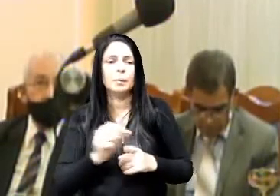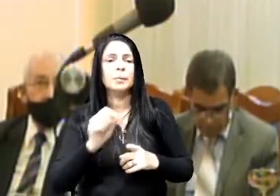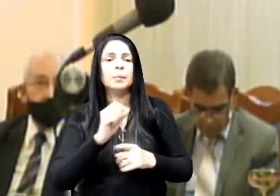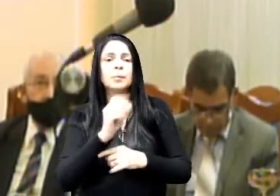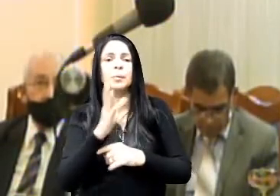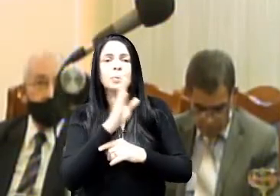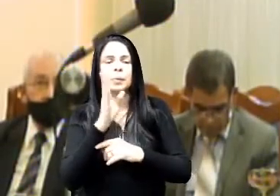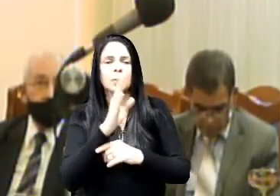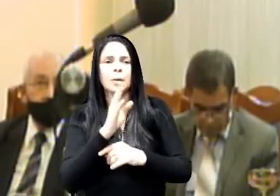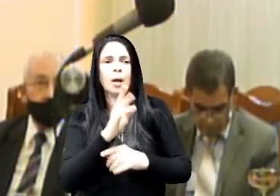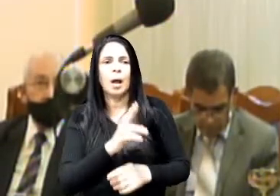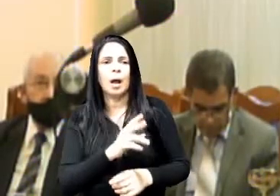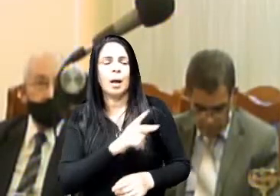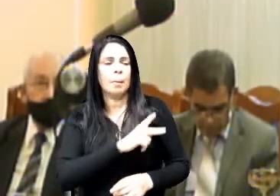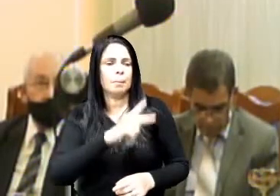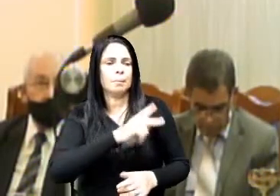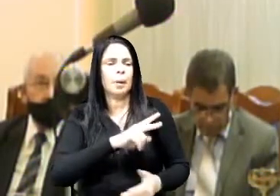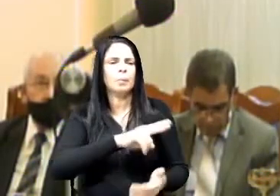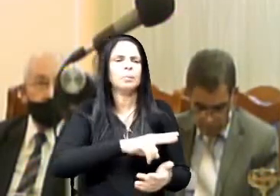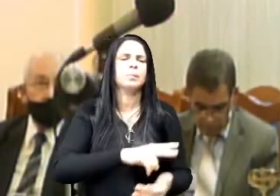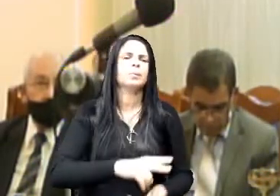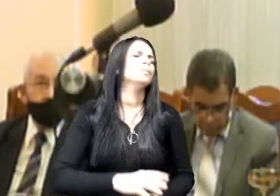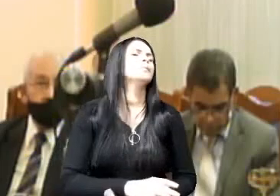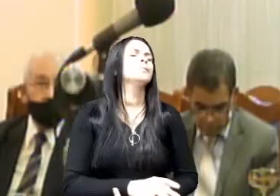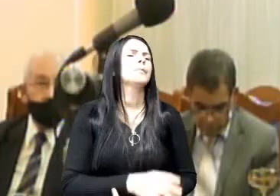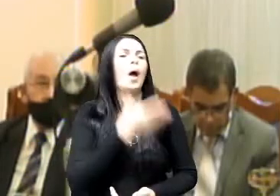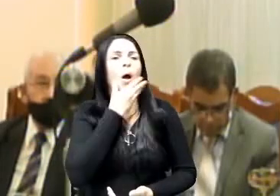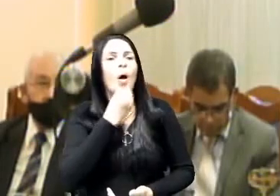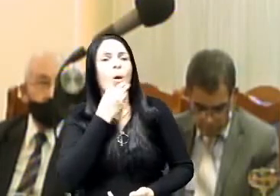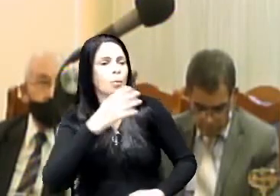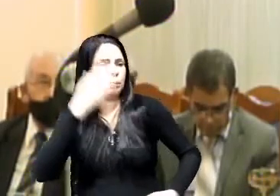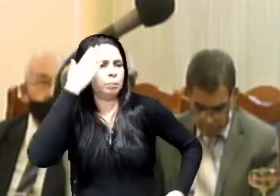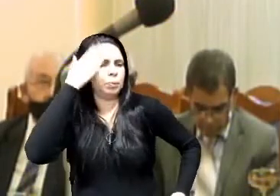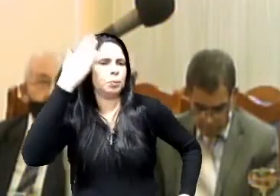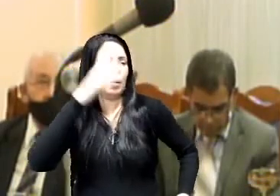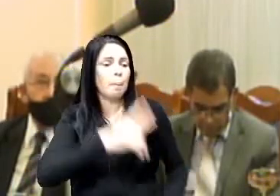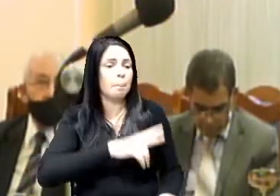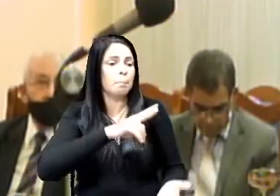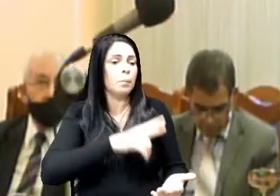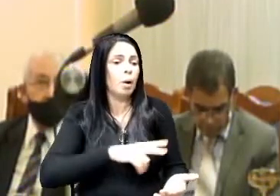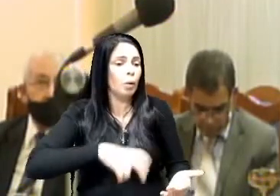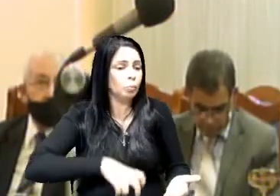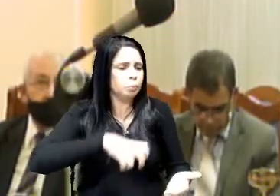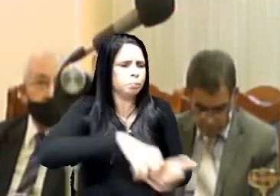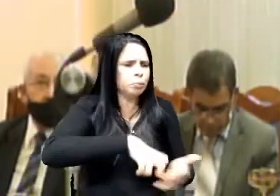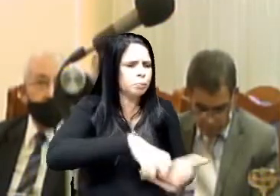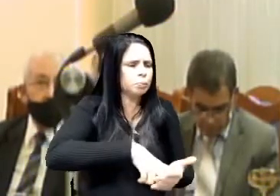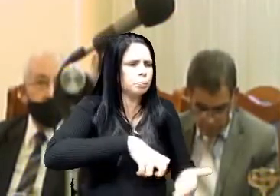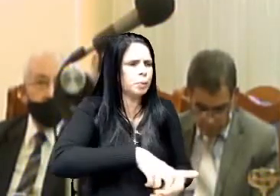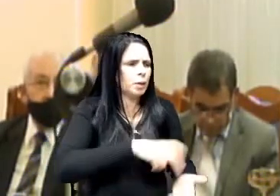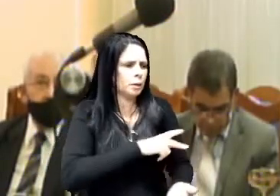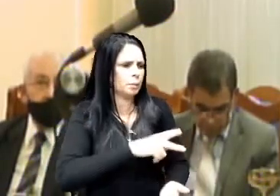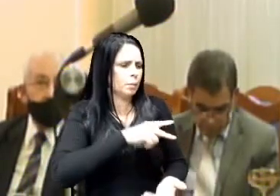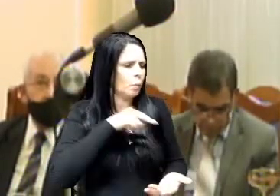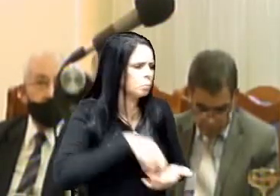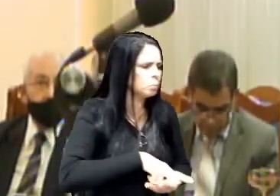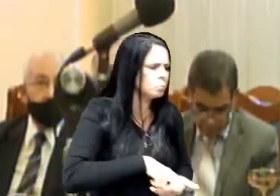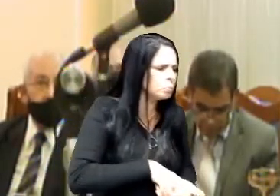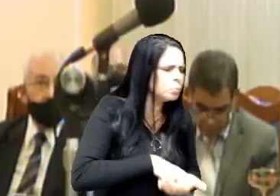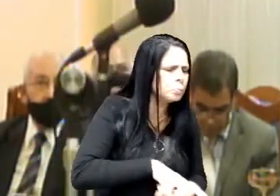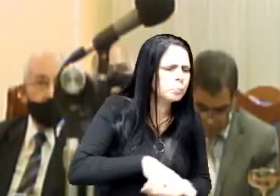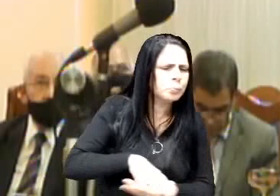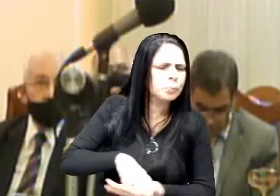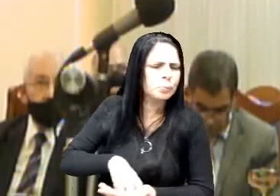buraco lá. Aí já foi dobrando o joelho nos pés de Paulo e Silas. 30. Tirando-os